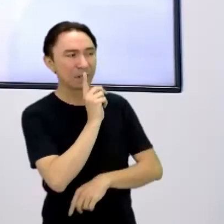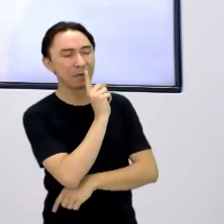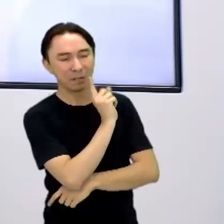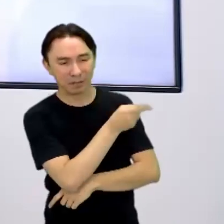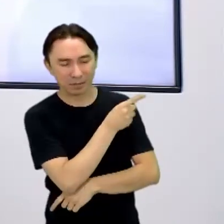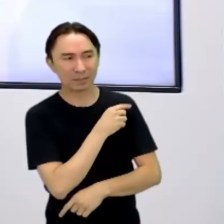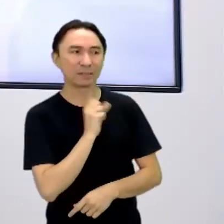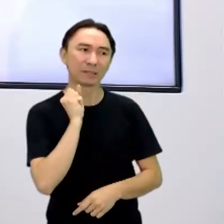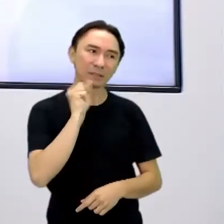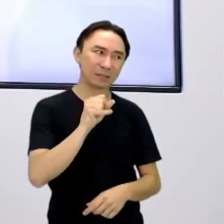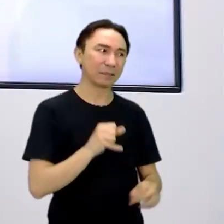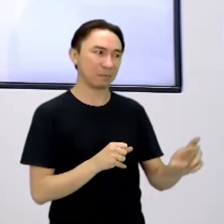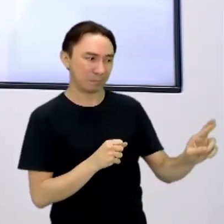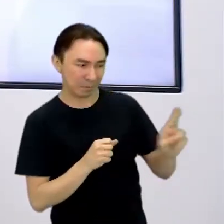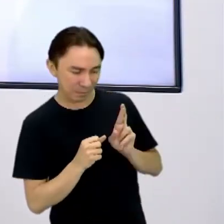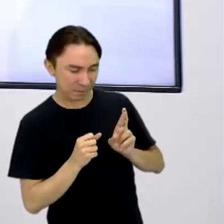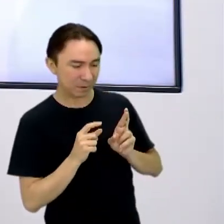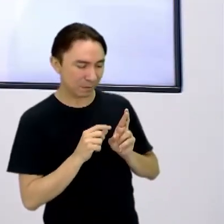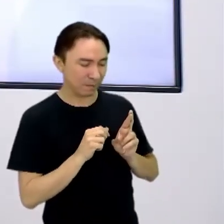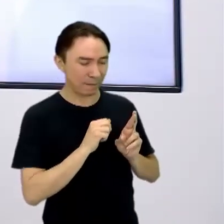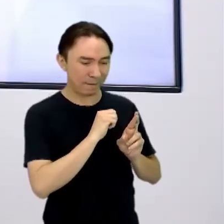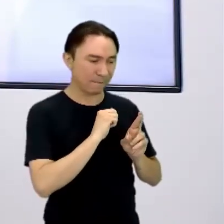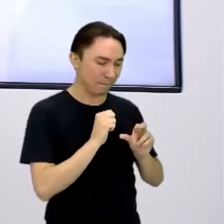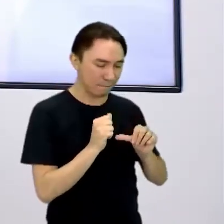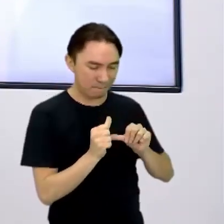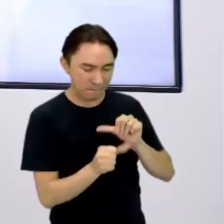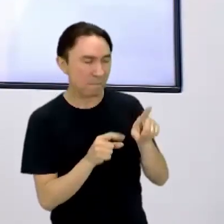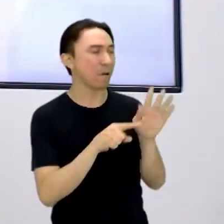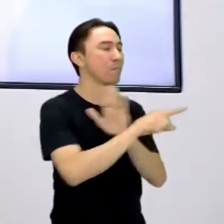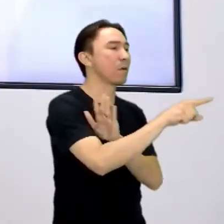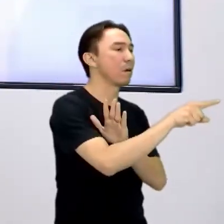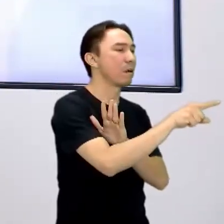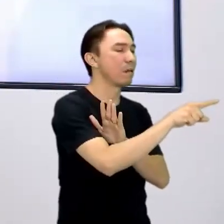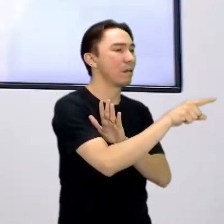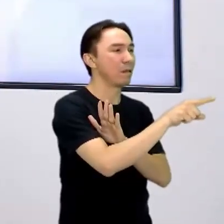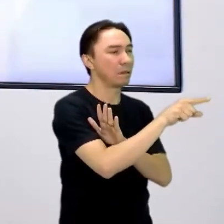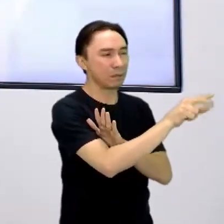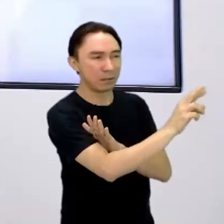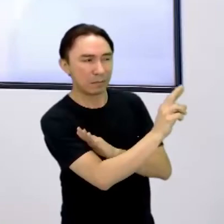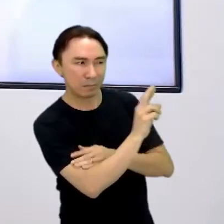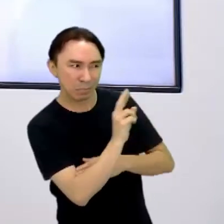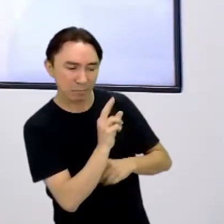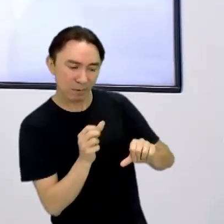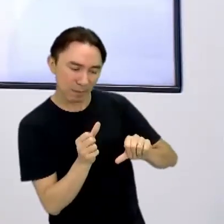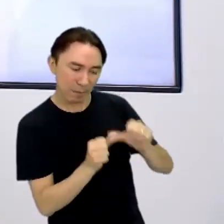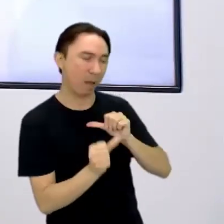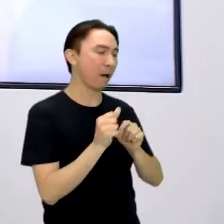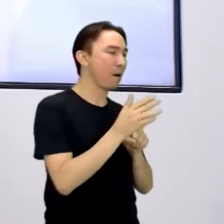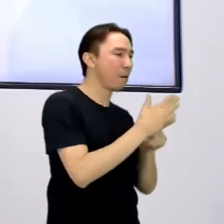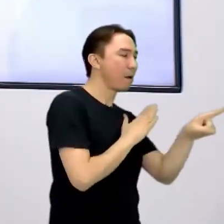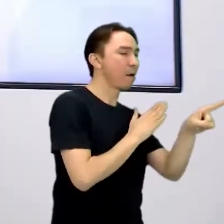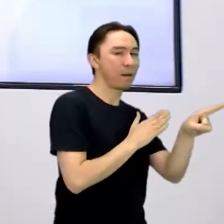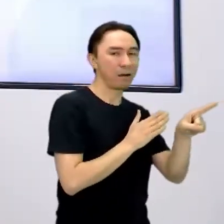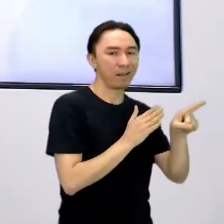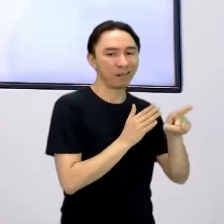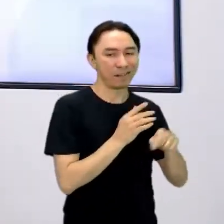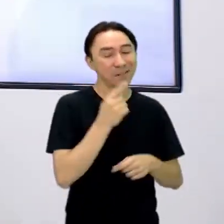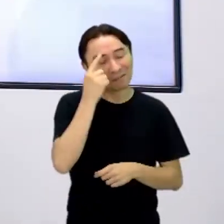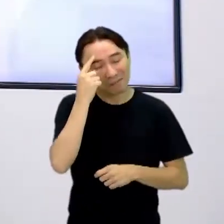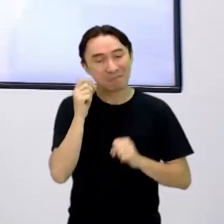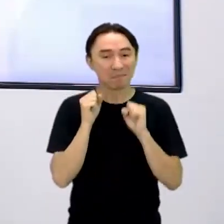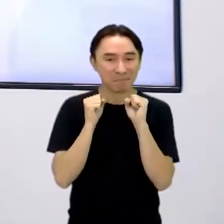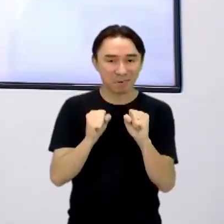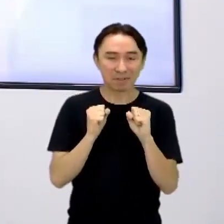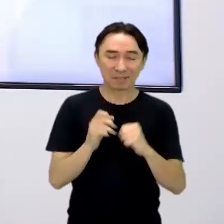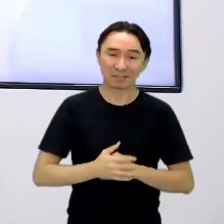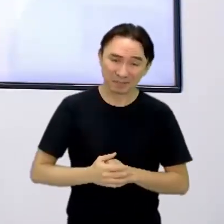se ela responder isso ou ele, eu posso fazer essa outra pergunta. Então, vou perguntando em cima, né, do que a pessoa